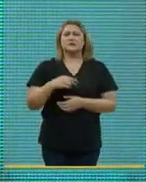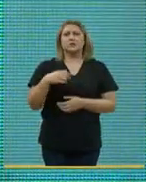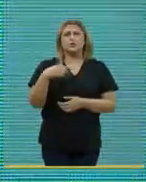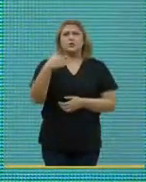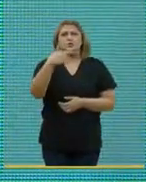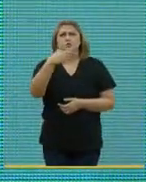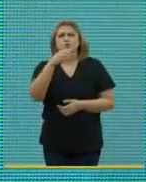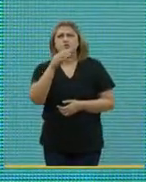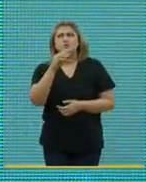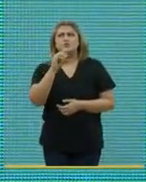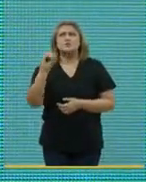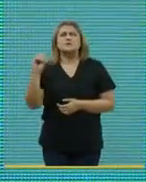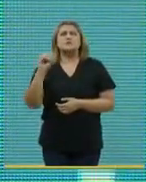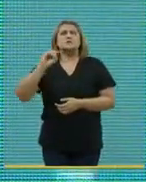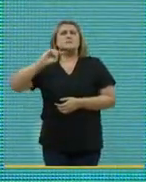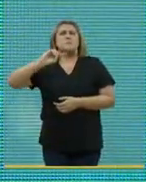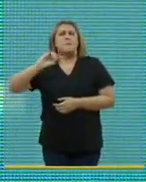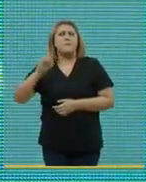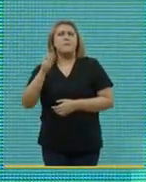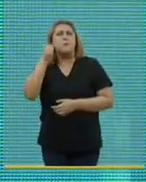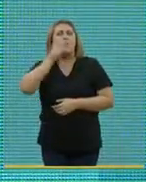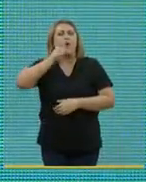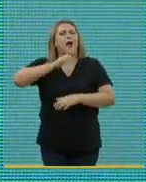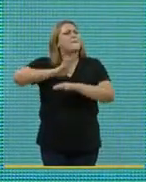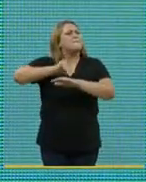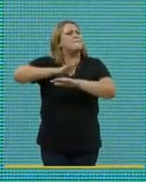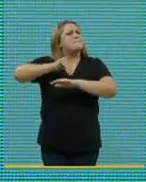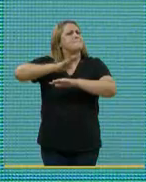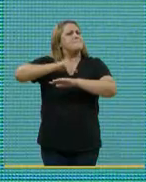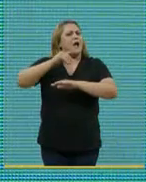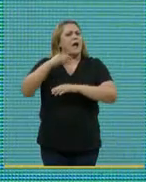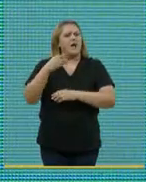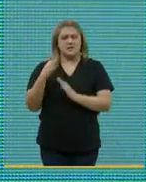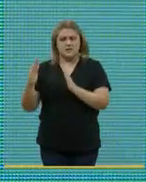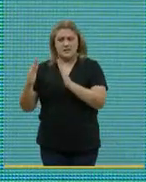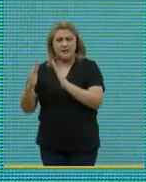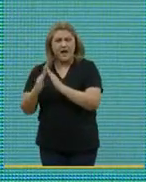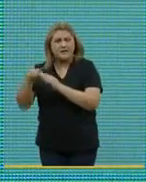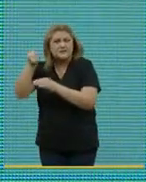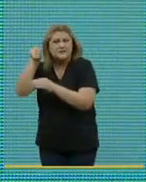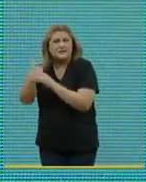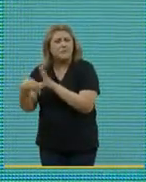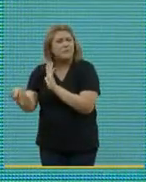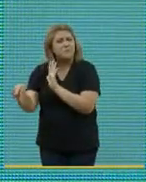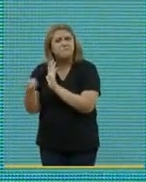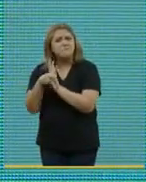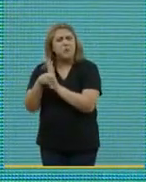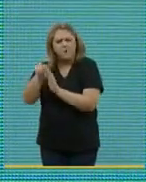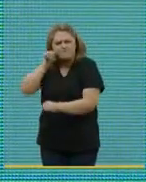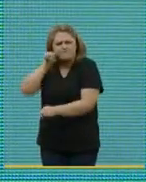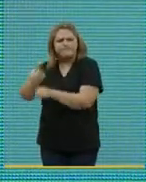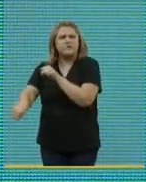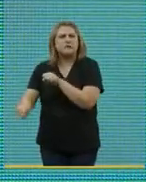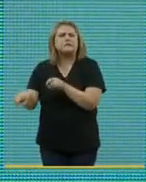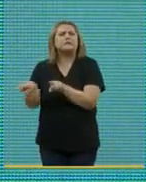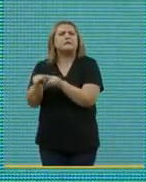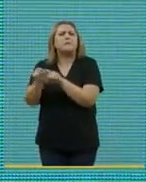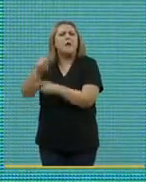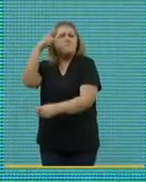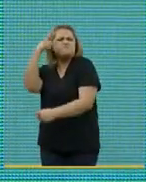agredidas em suas casas vítima de violência doméstica foram mais de 60.000 estupro